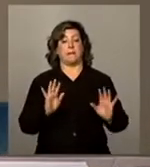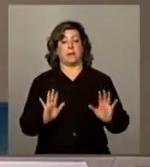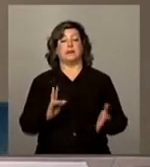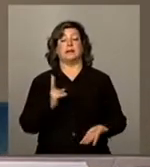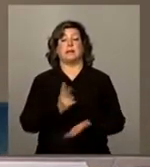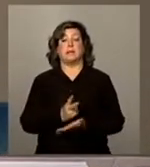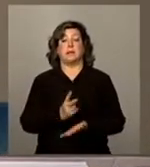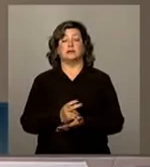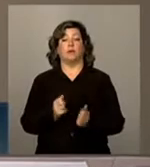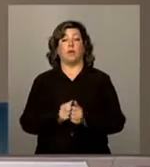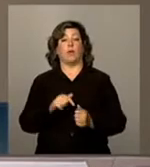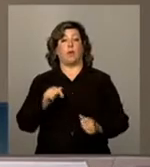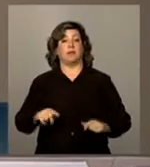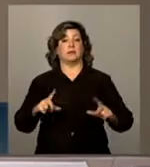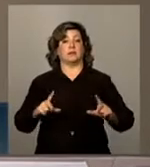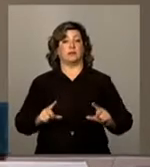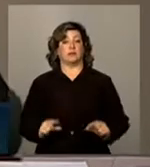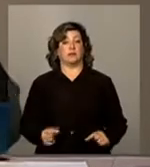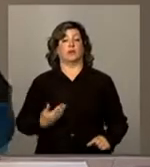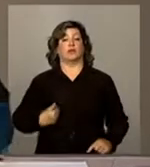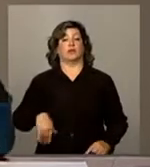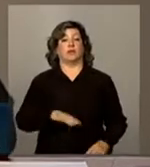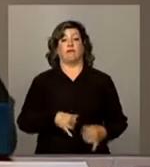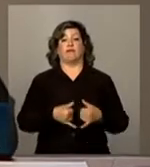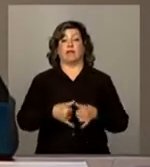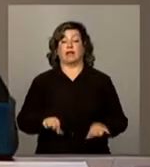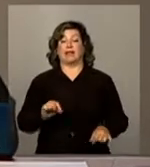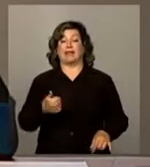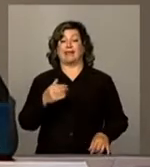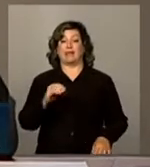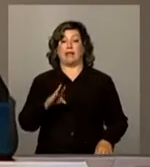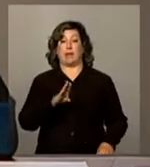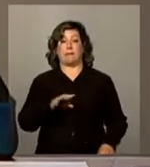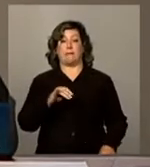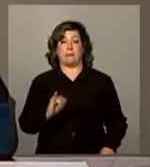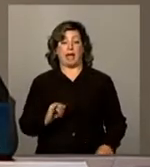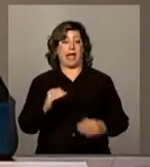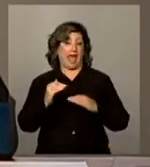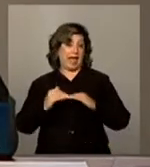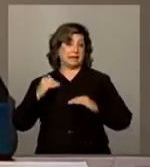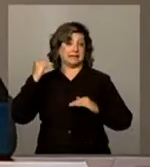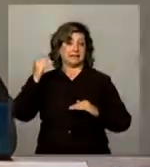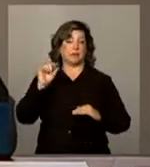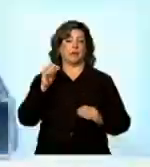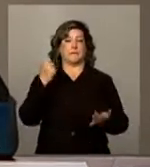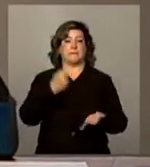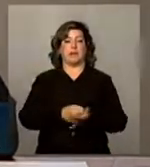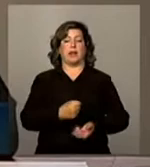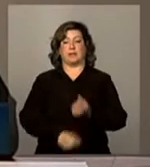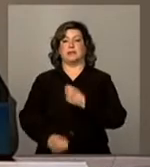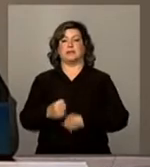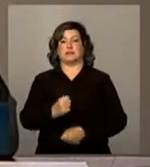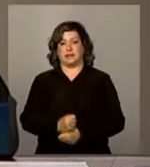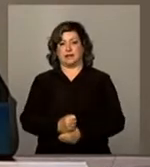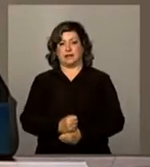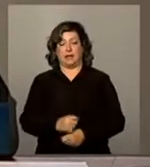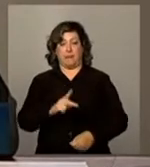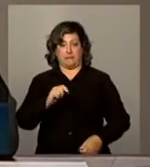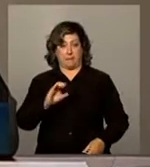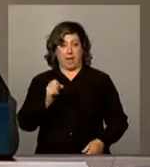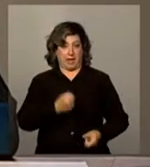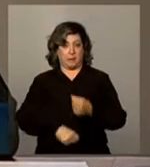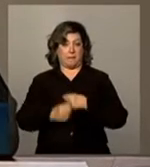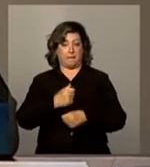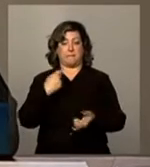mesmo com essa redução, nós ficaremos 10 bilhões acima do que pagamos o ano passado. Pagamos do PAC, o ano